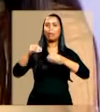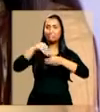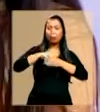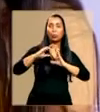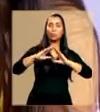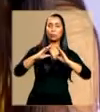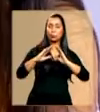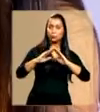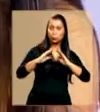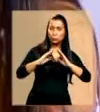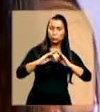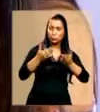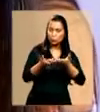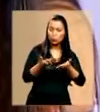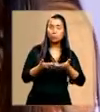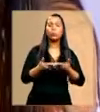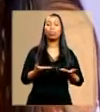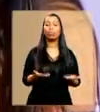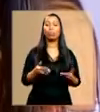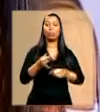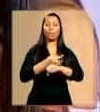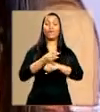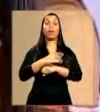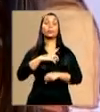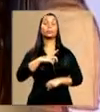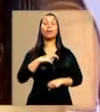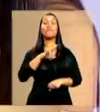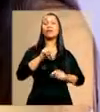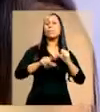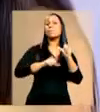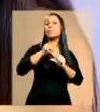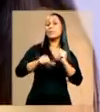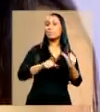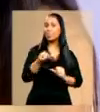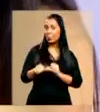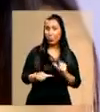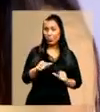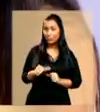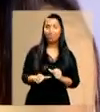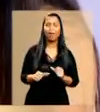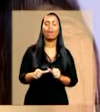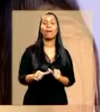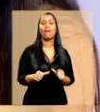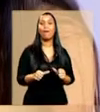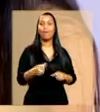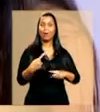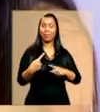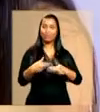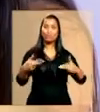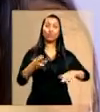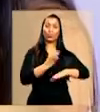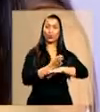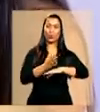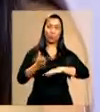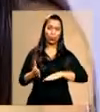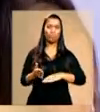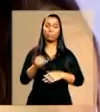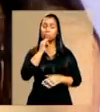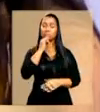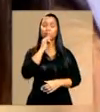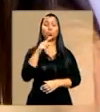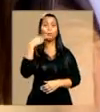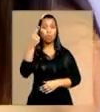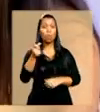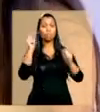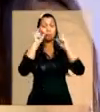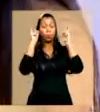sala de aula. Quando ele está de férias, ele vai mudar essa percepção de rotina, né? De repente ele pode acordar um